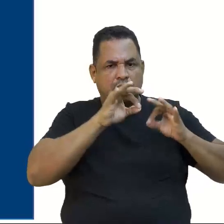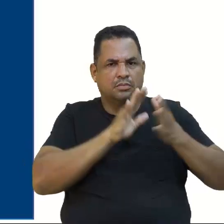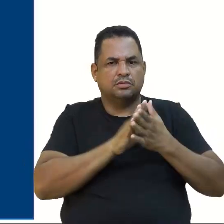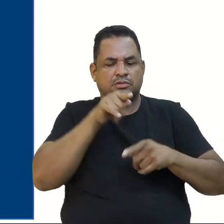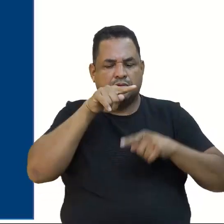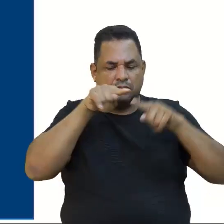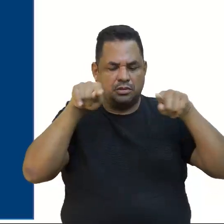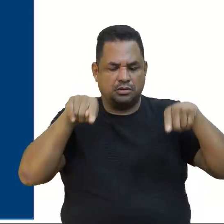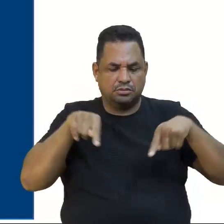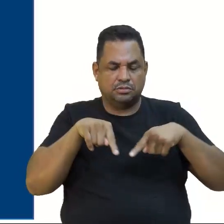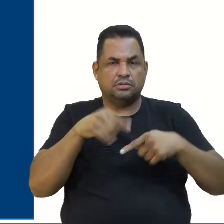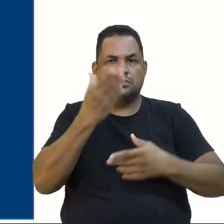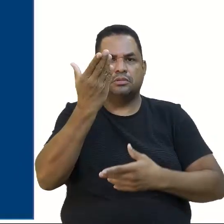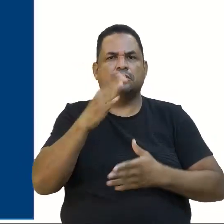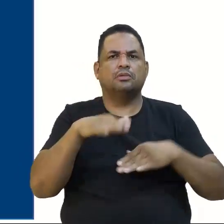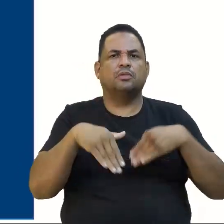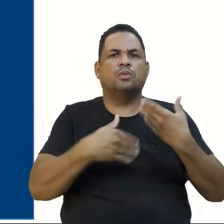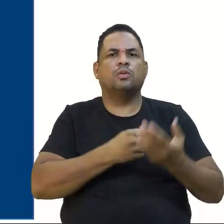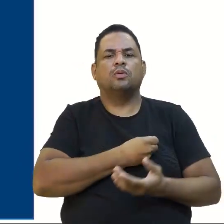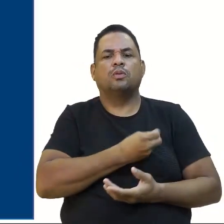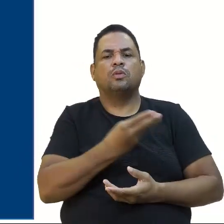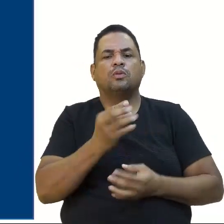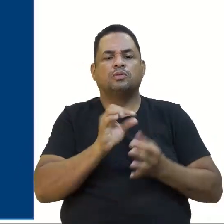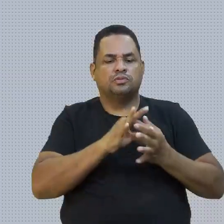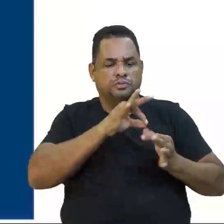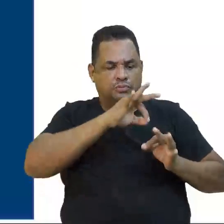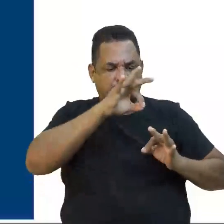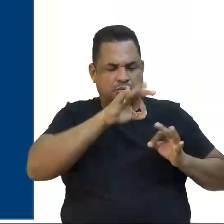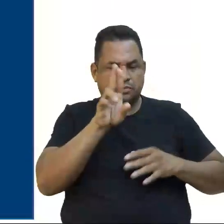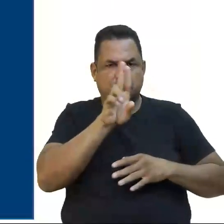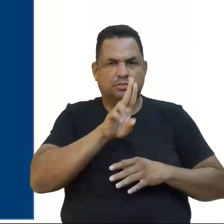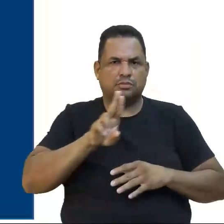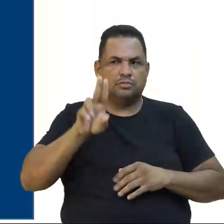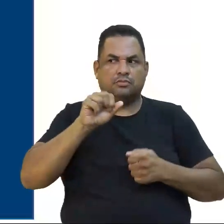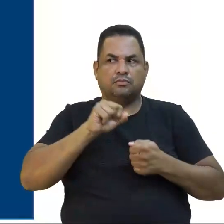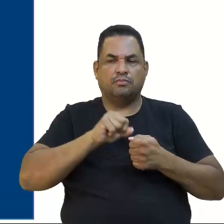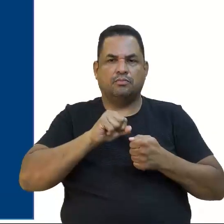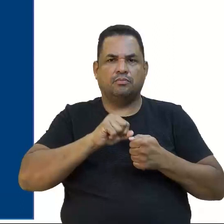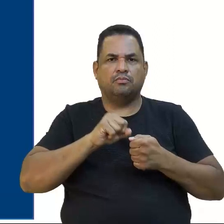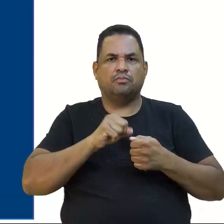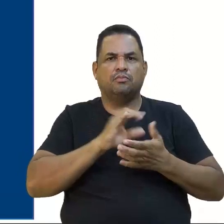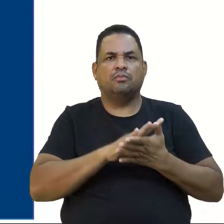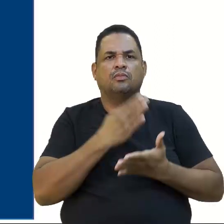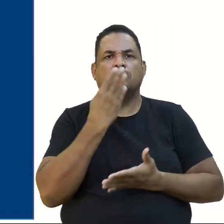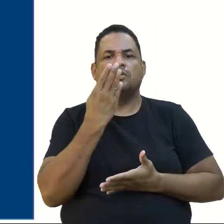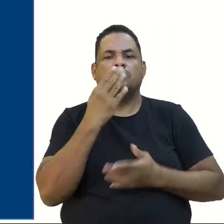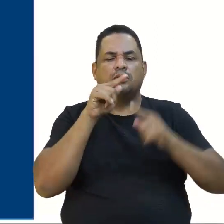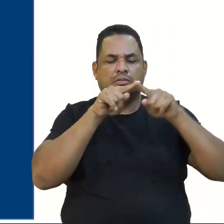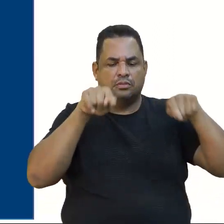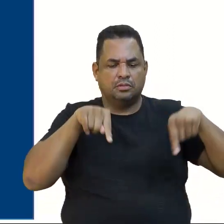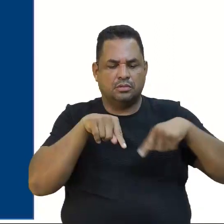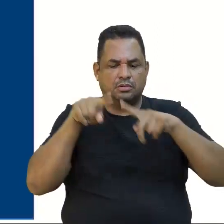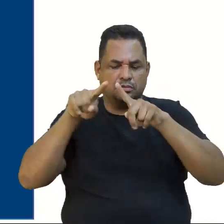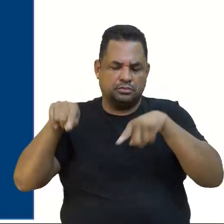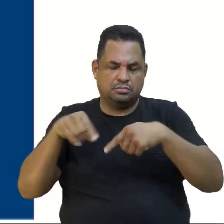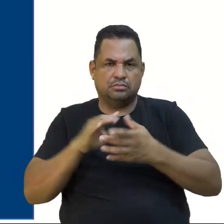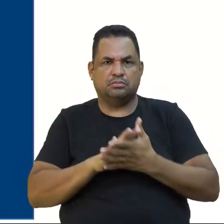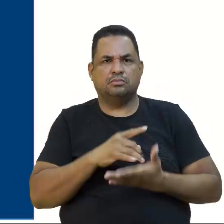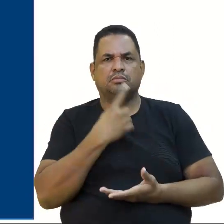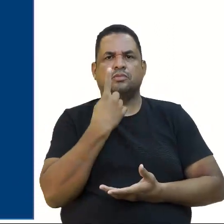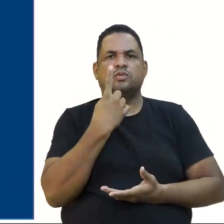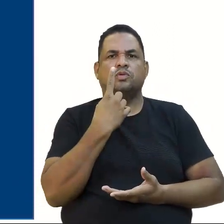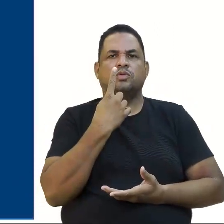quadrados. Quantos palitos ele usaria para fazer 4 quadrados? Um quadrado ele